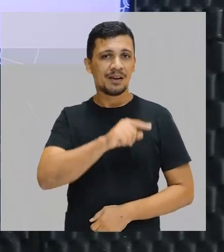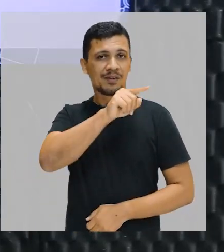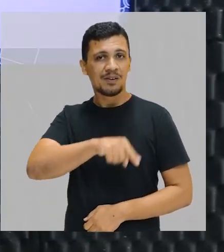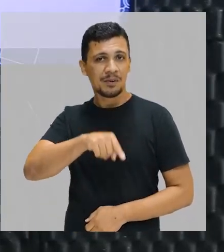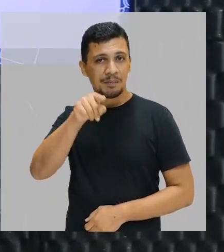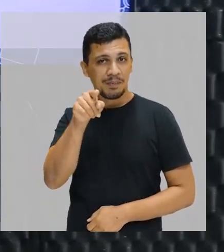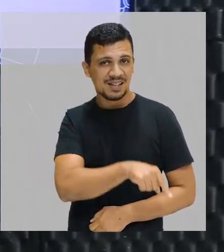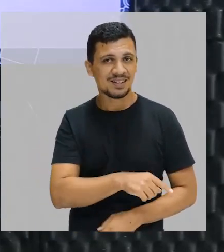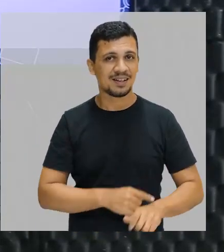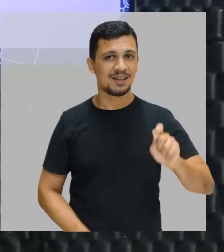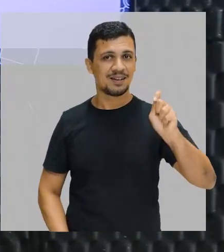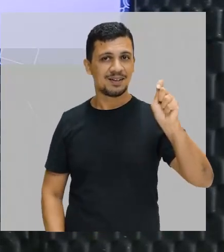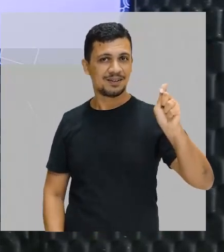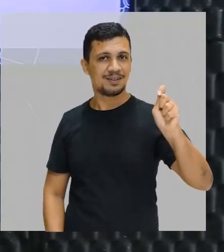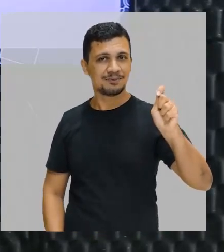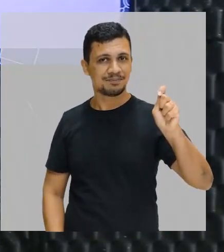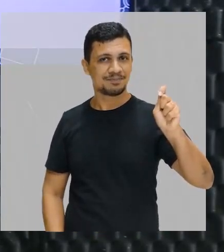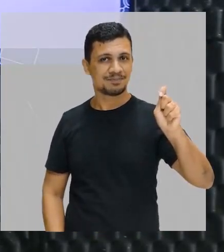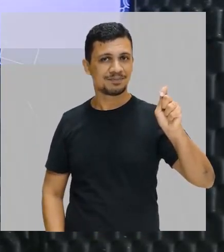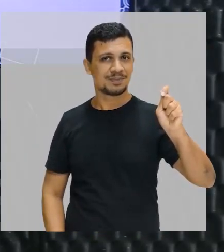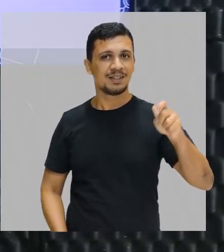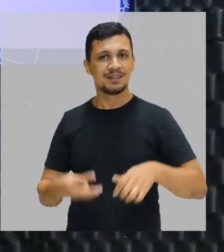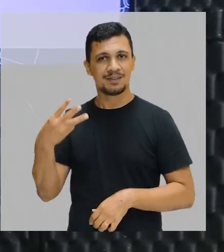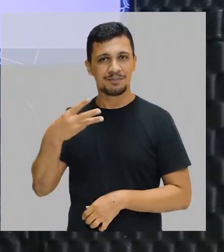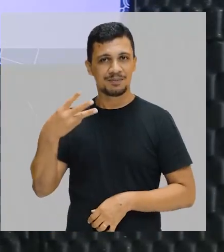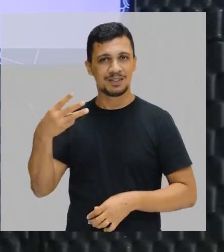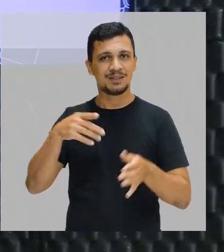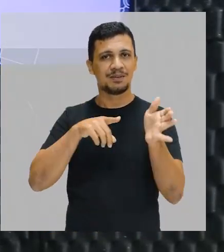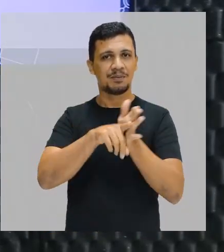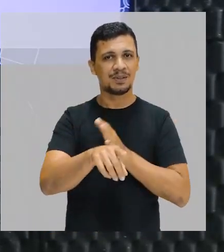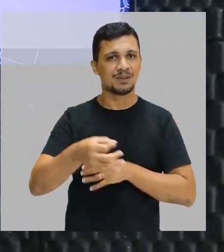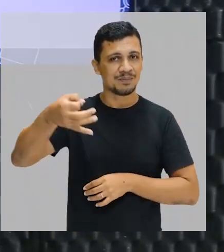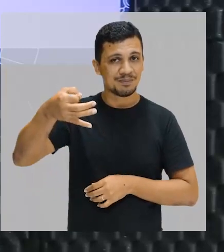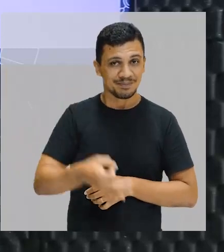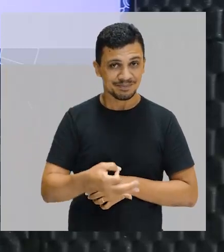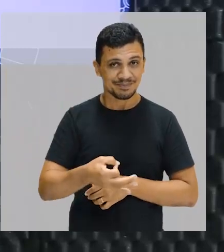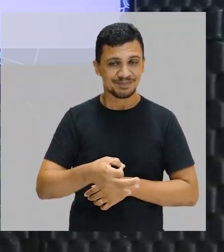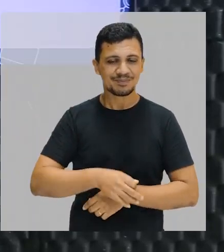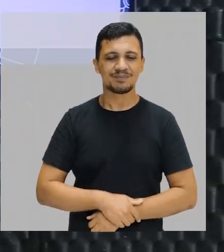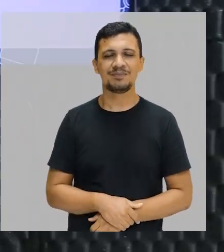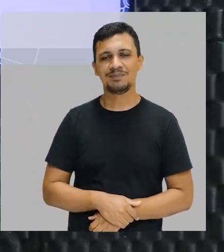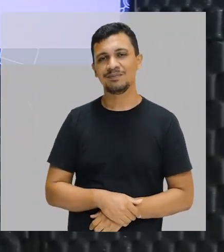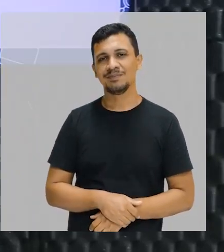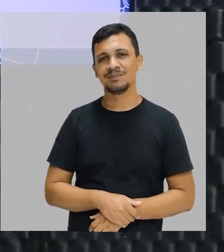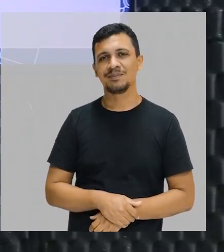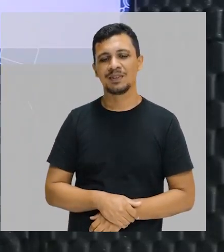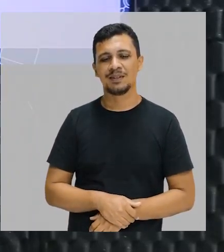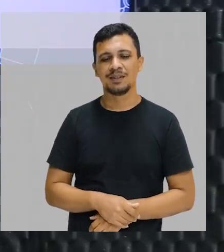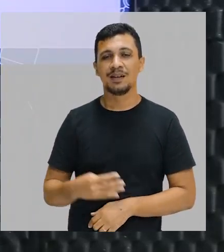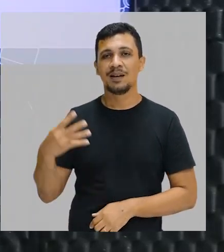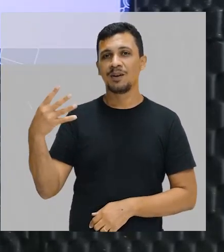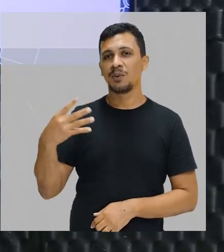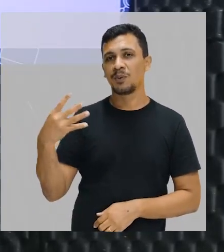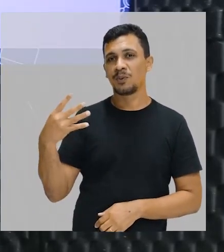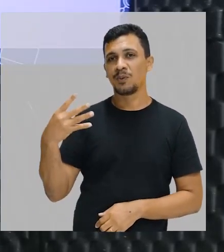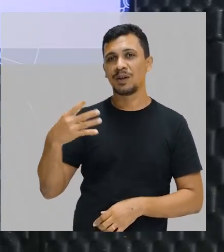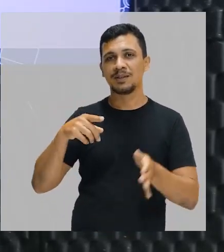você a letra A, marque aí a letra A nesta terceira questão, correto? Vamos aqui para mais uma,